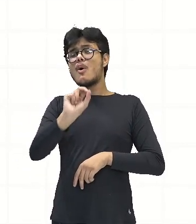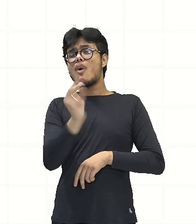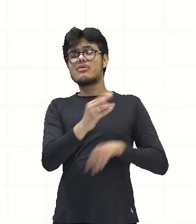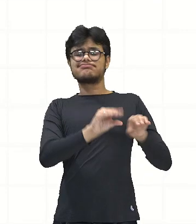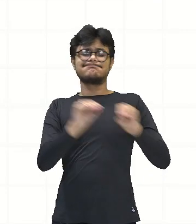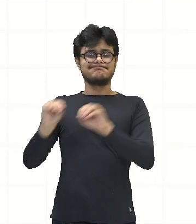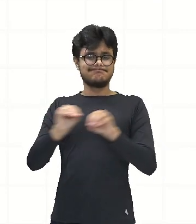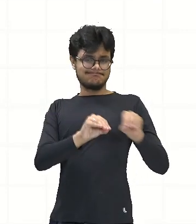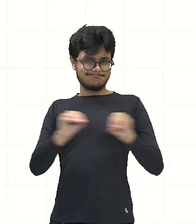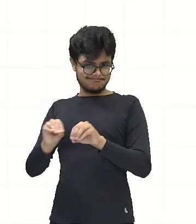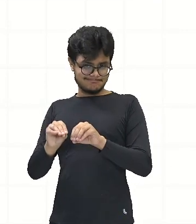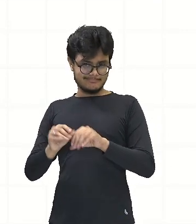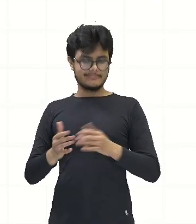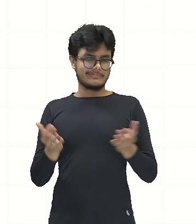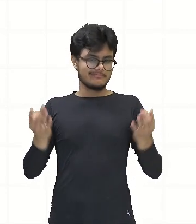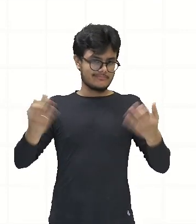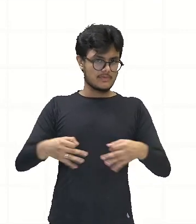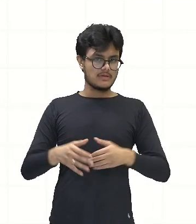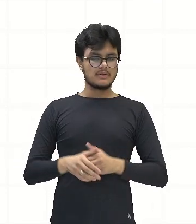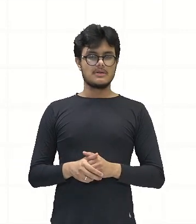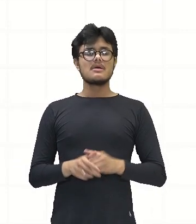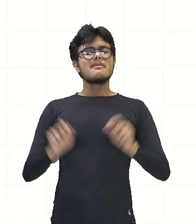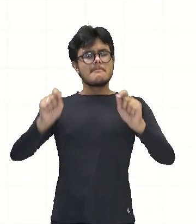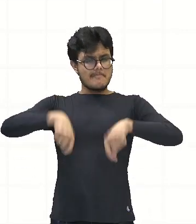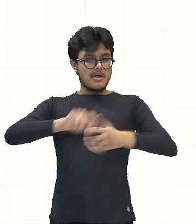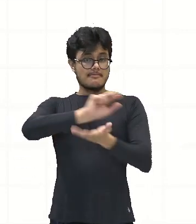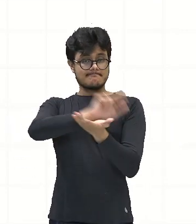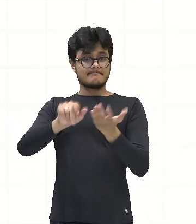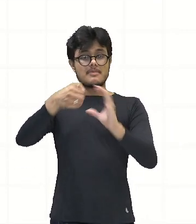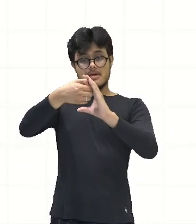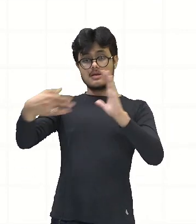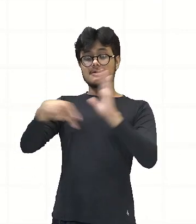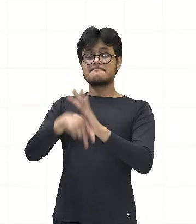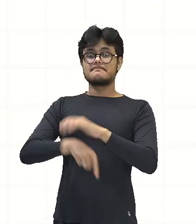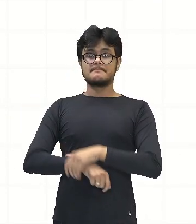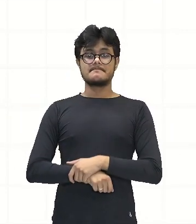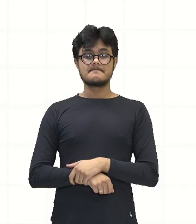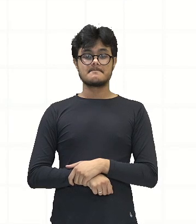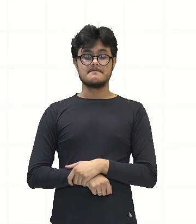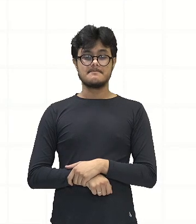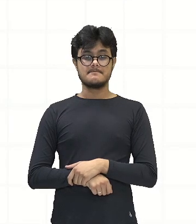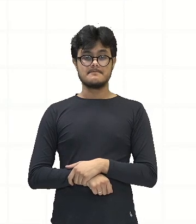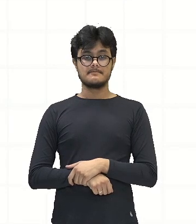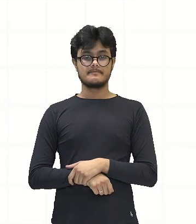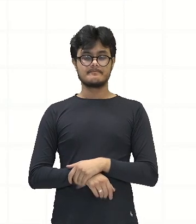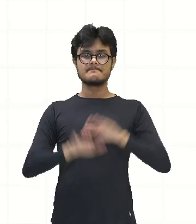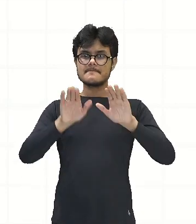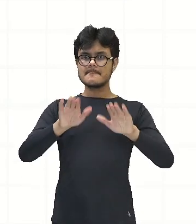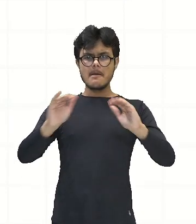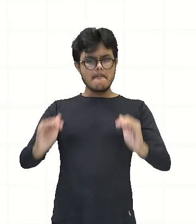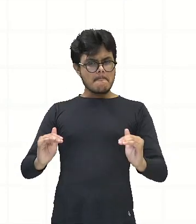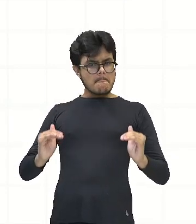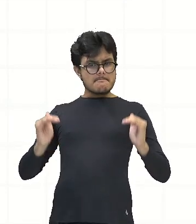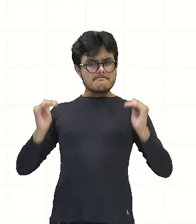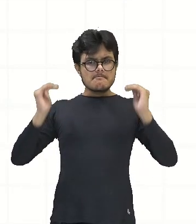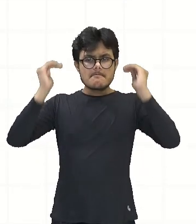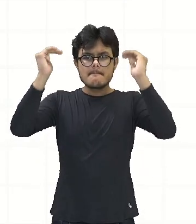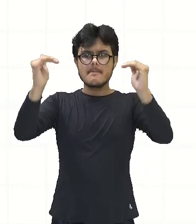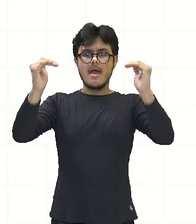bom? São algumas das características desse período colonial. E no auge da produção